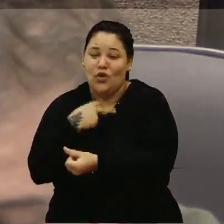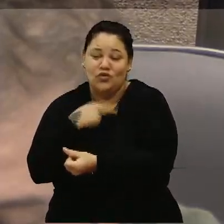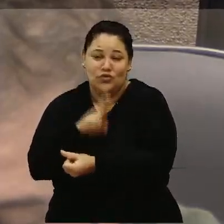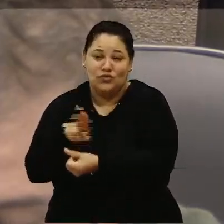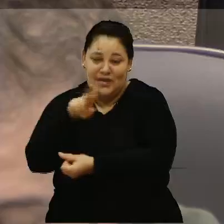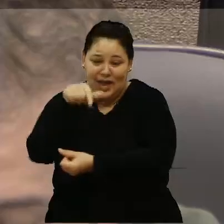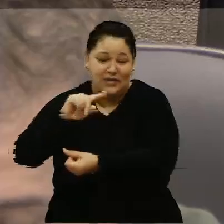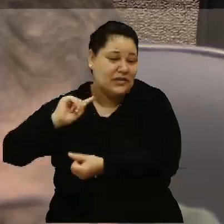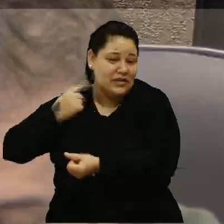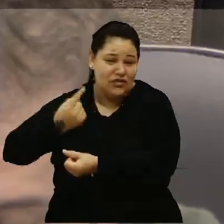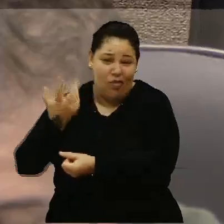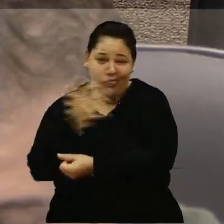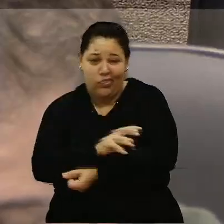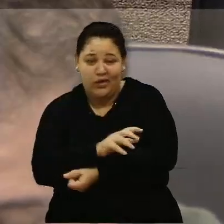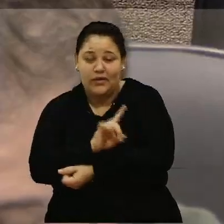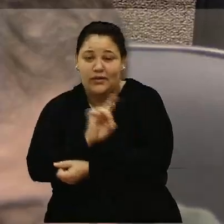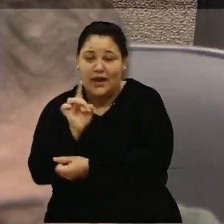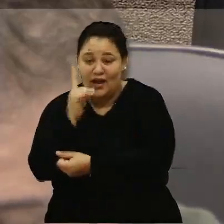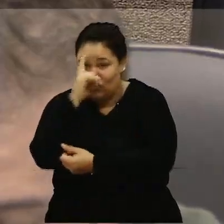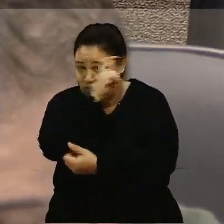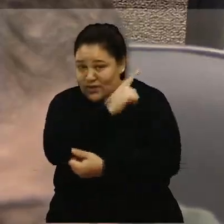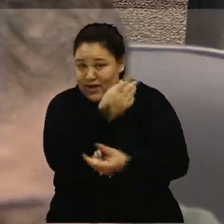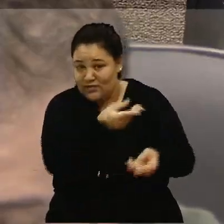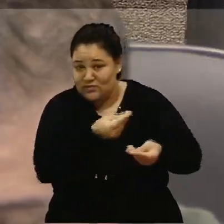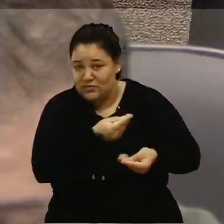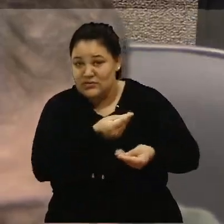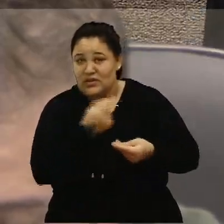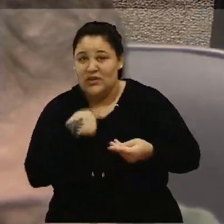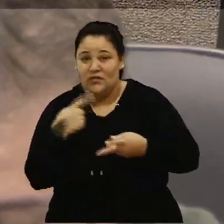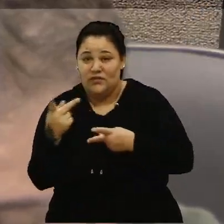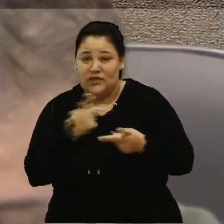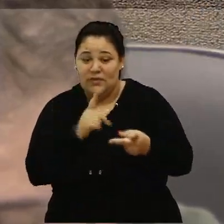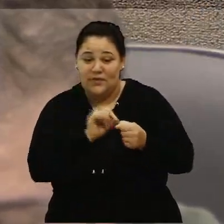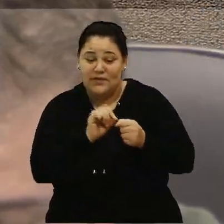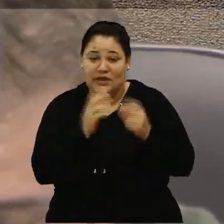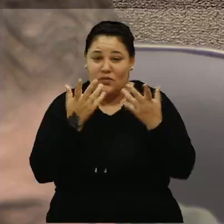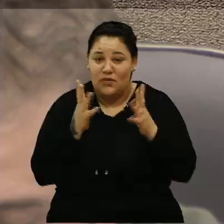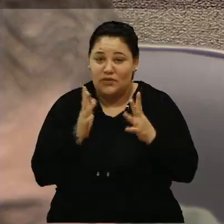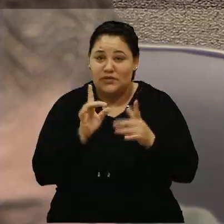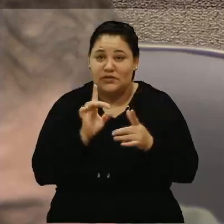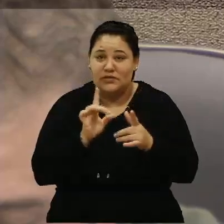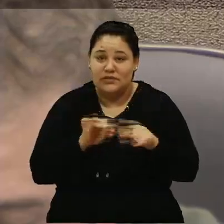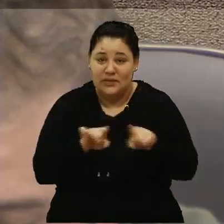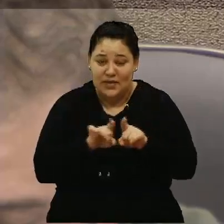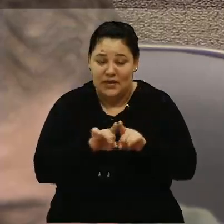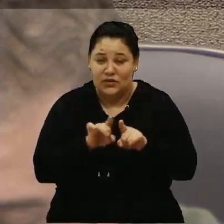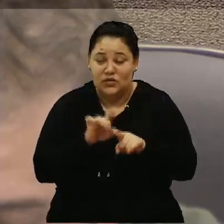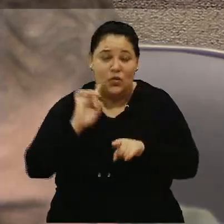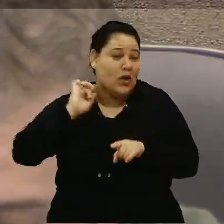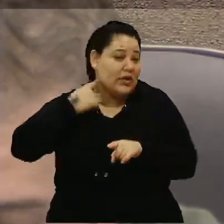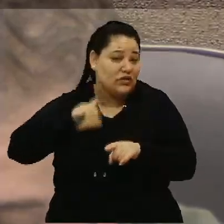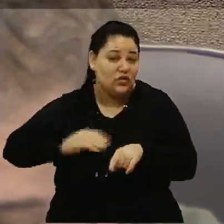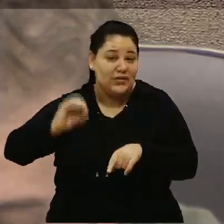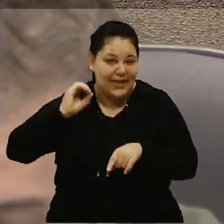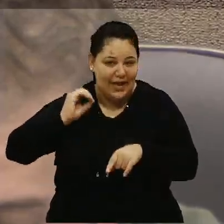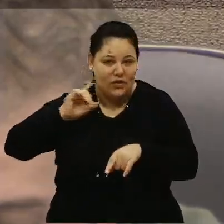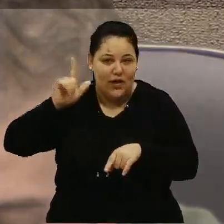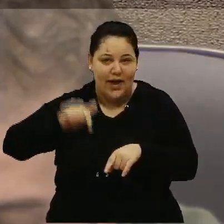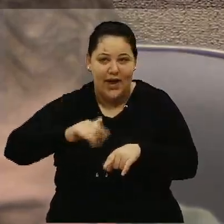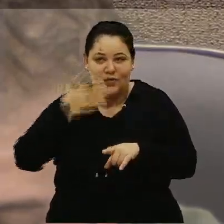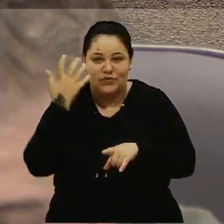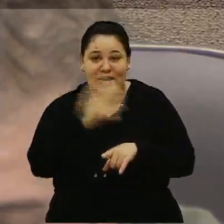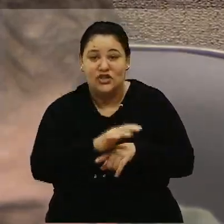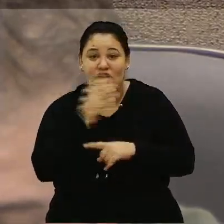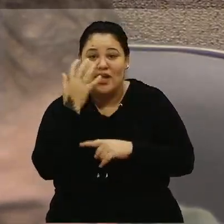a dificuldade que o Thiago me passou quando eu visitei lá, inclusive para fazer a comemoração da questão do lixo zero, é realmente isso, os rejeitos,